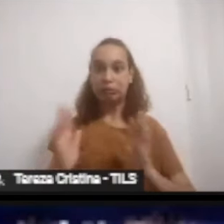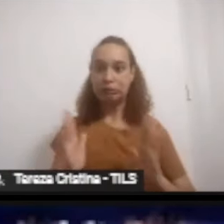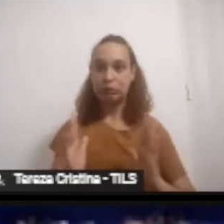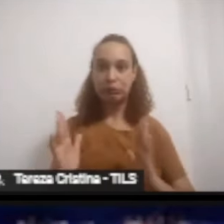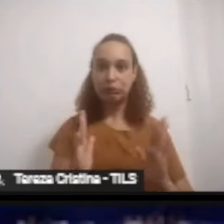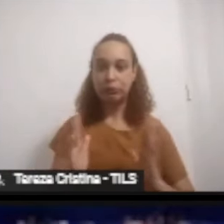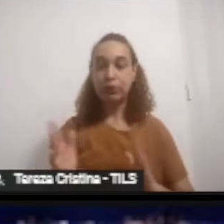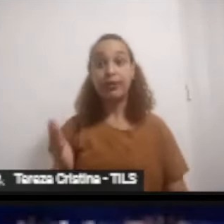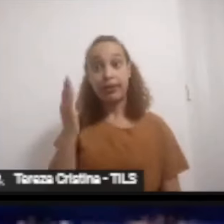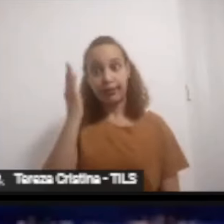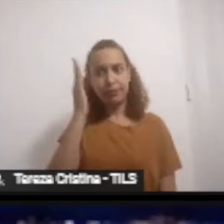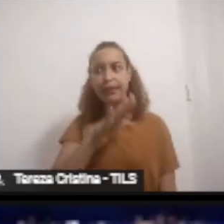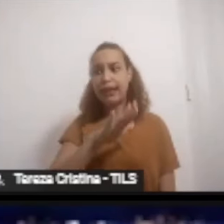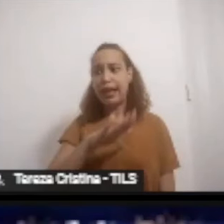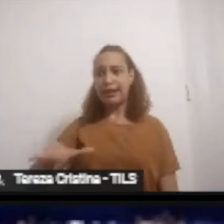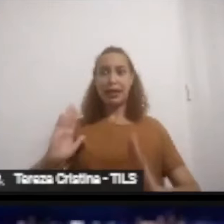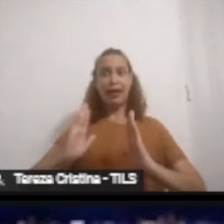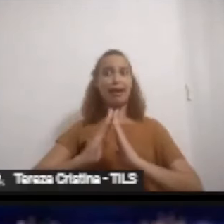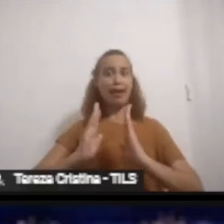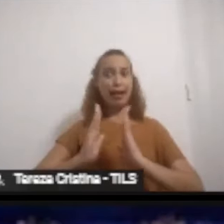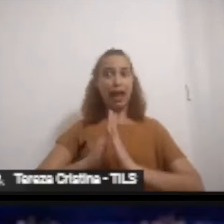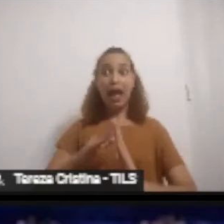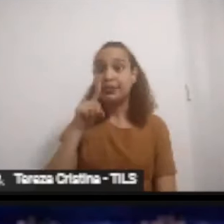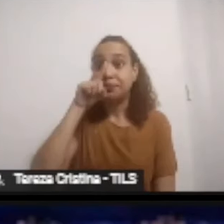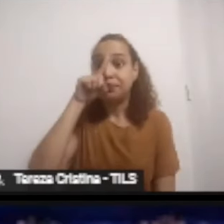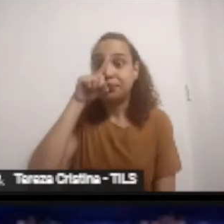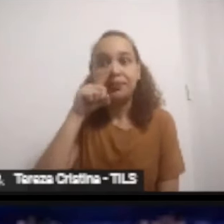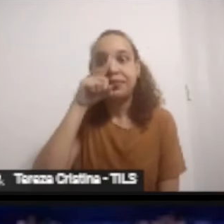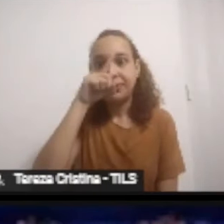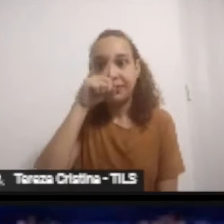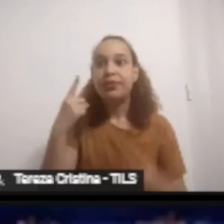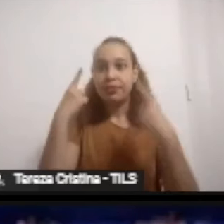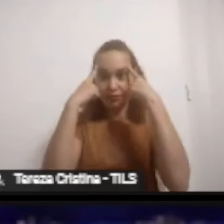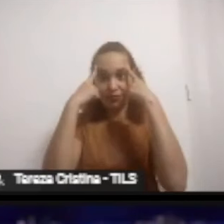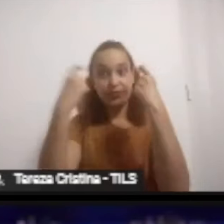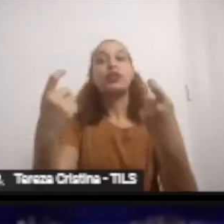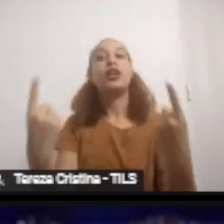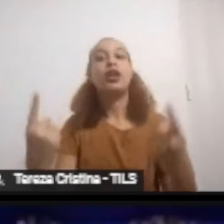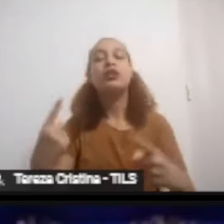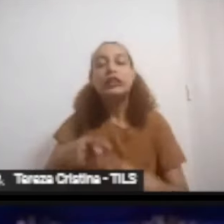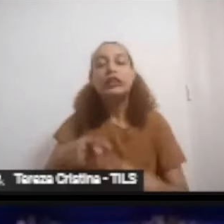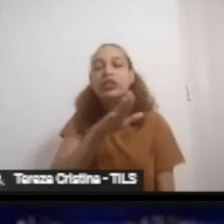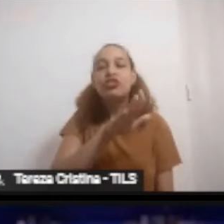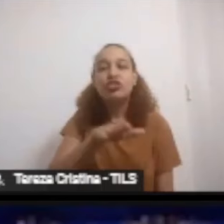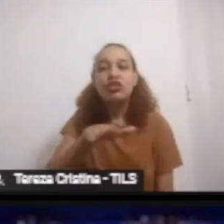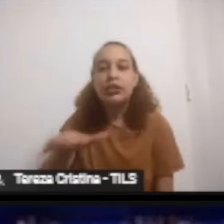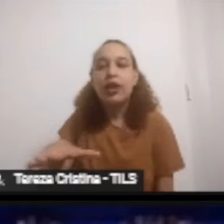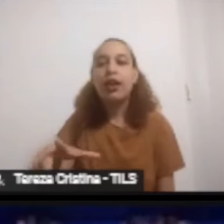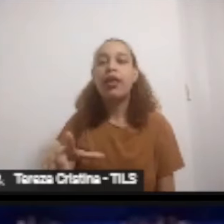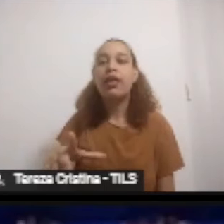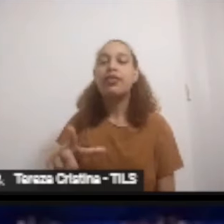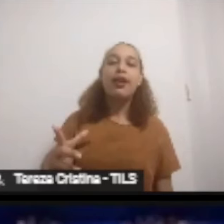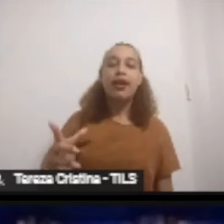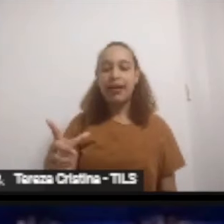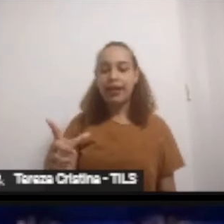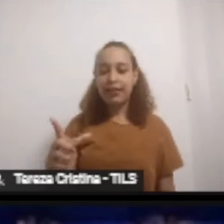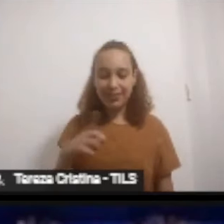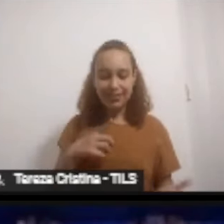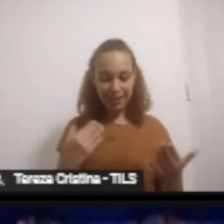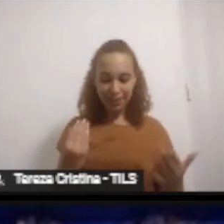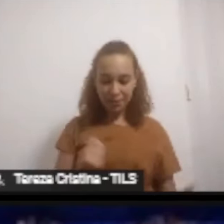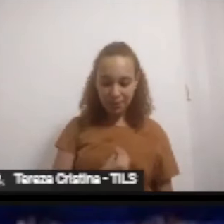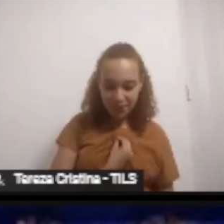a vulnerabilidade, né, em relação à violência, porque as crianças elas têm outras instâncias